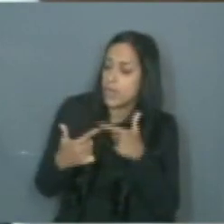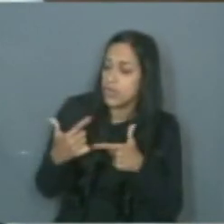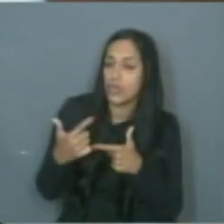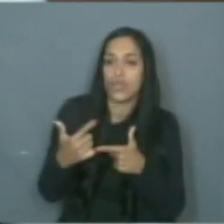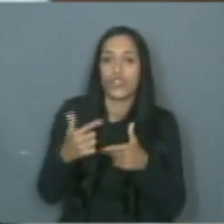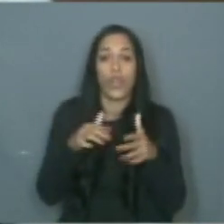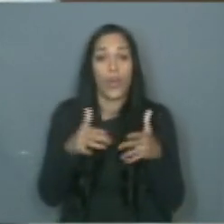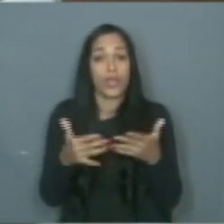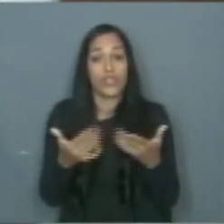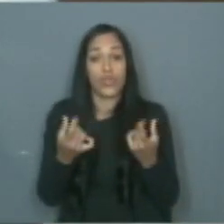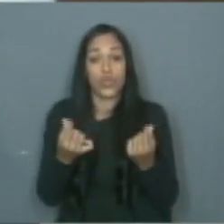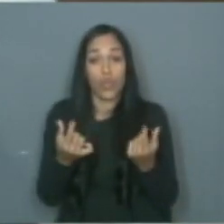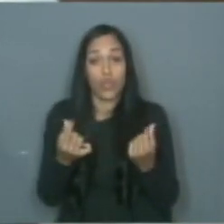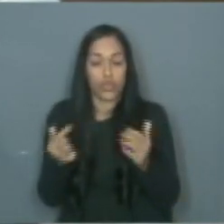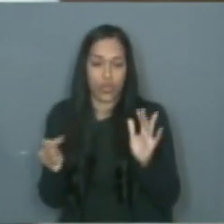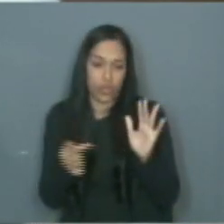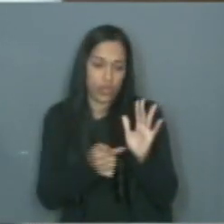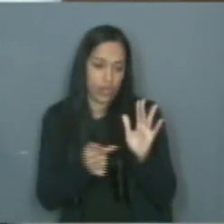são os custos que isso aqui